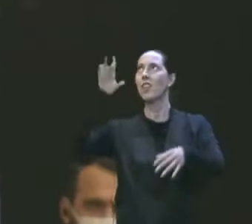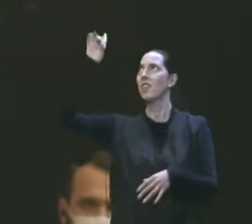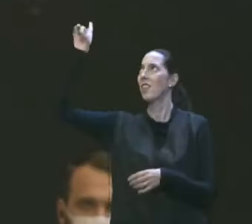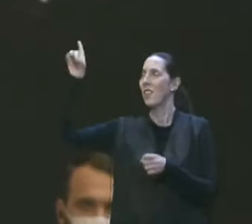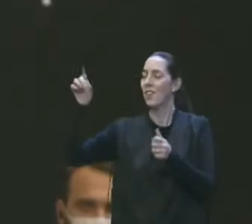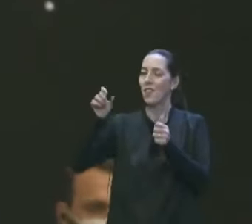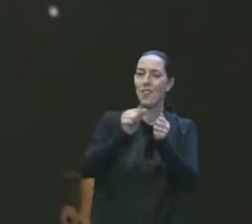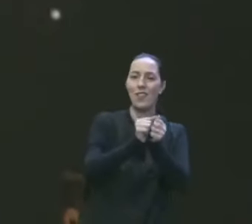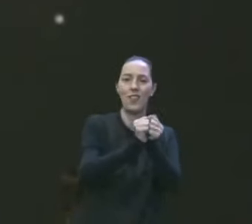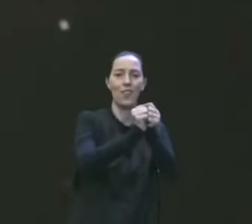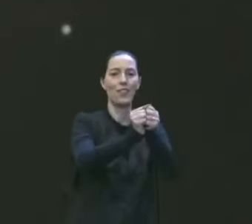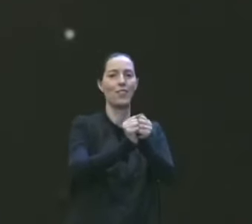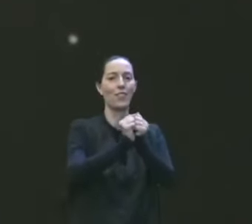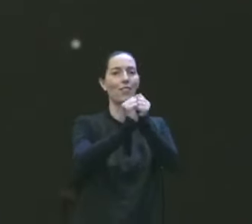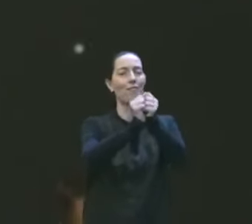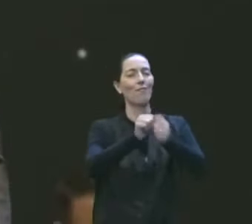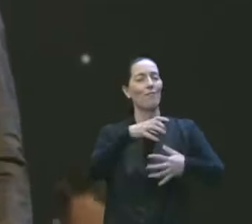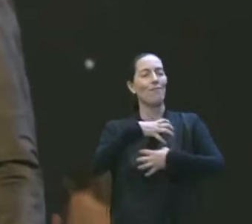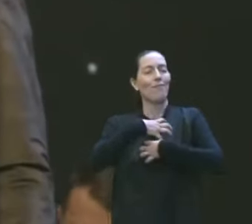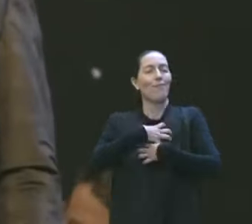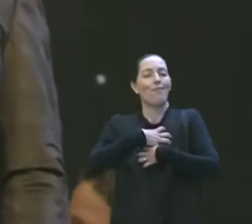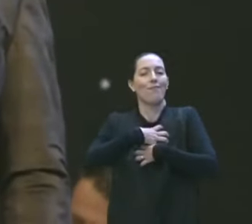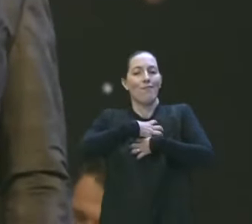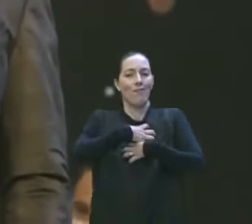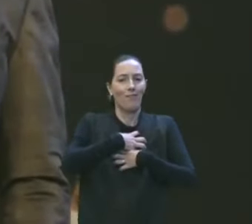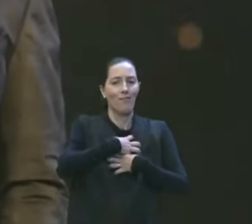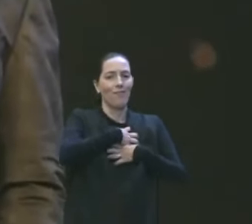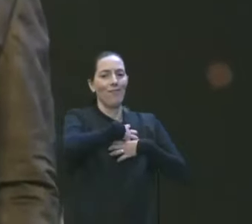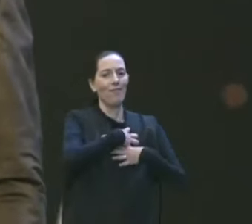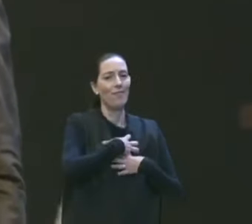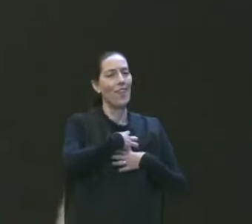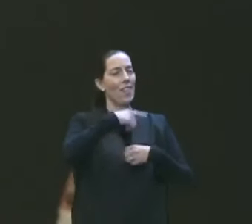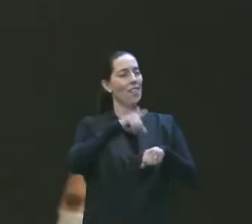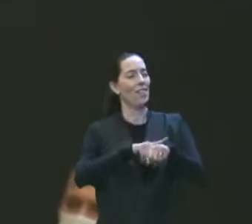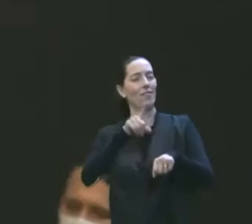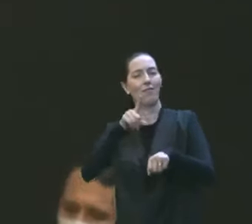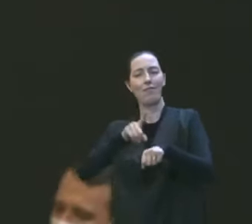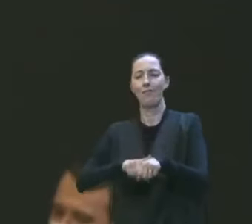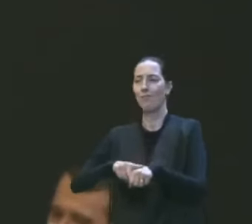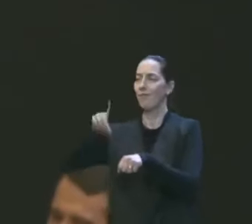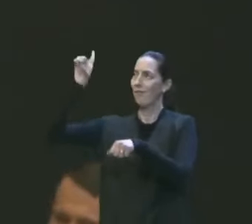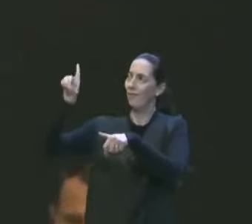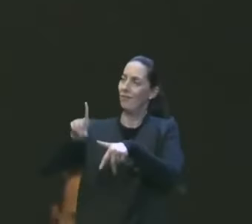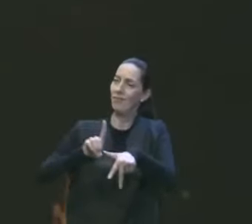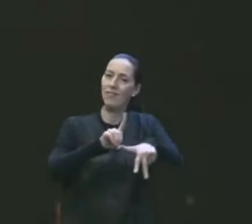Presença sinto logo ao transitar.